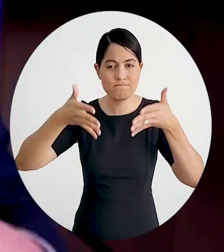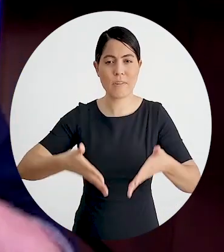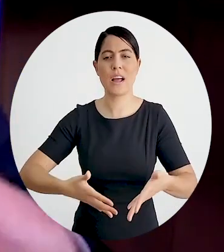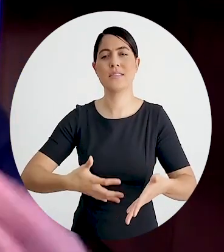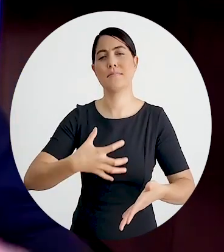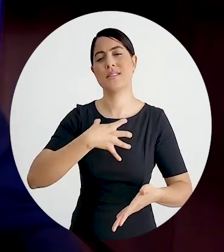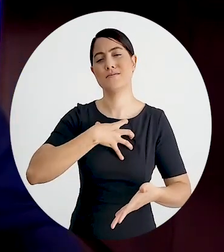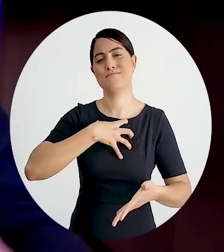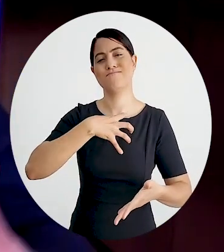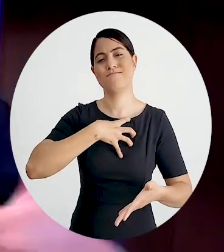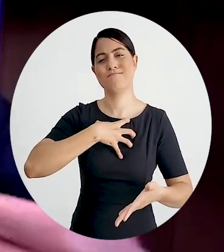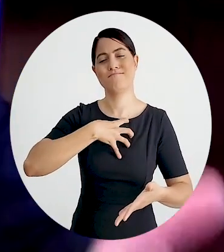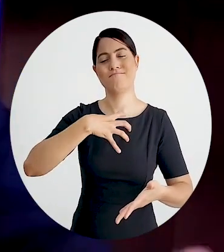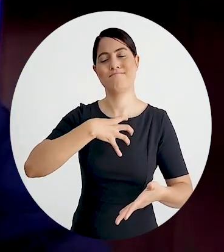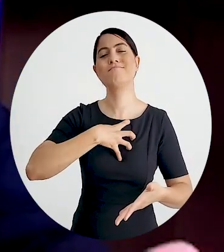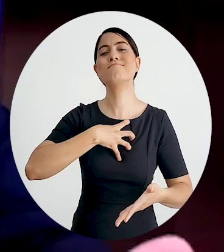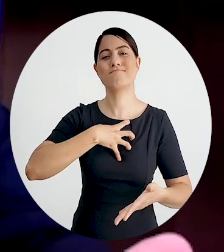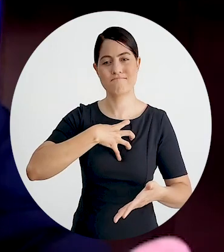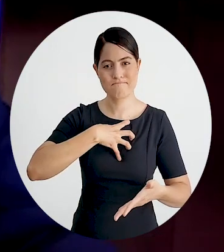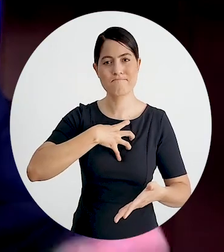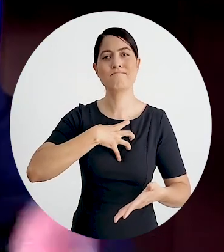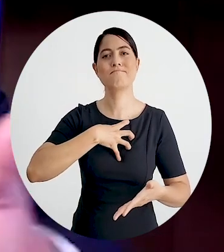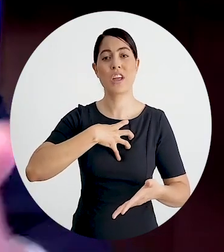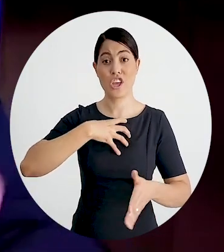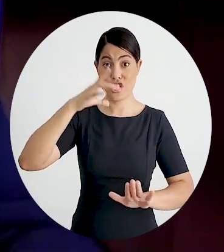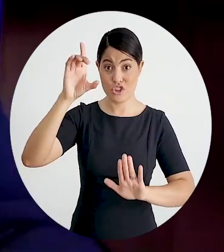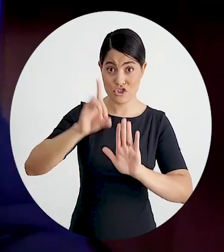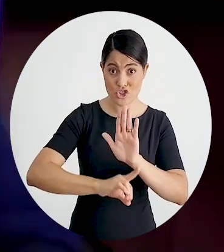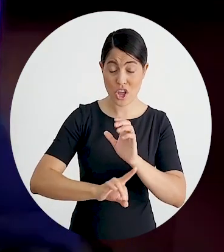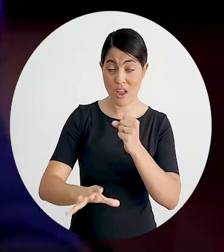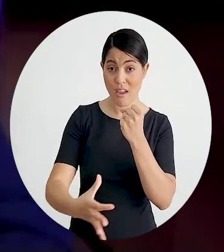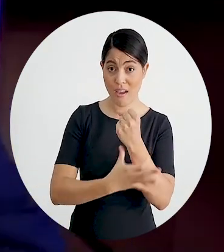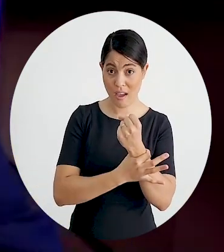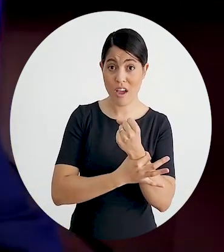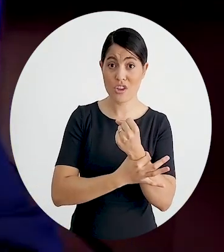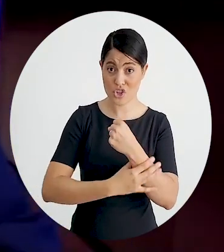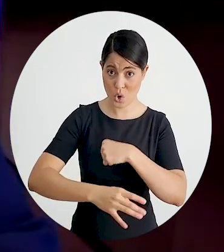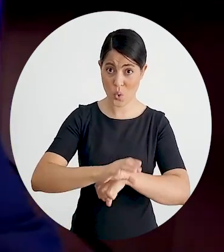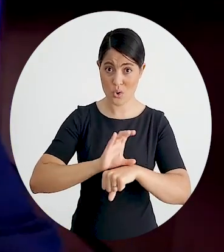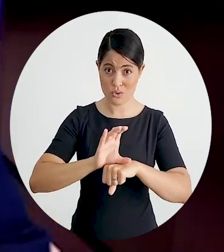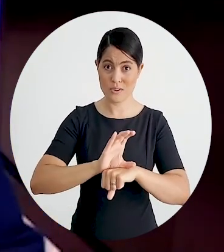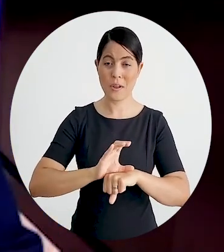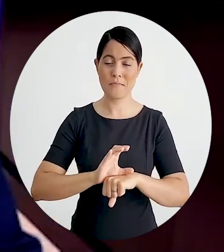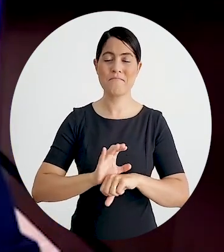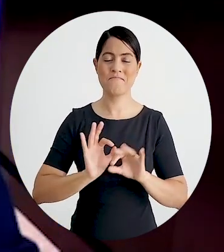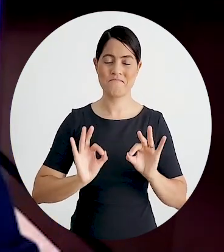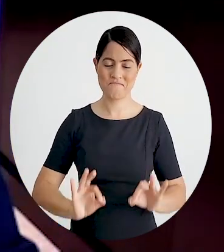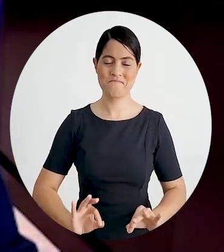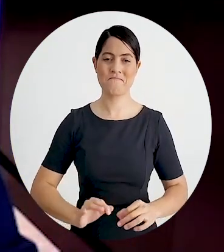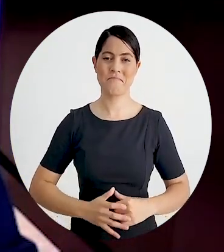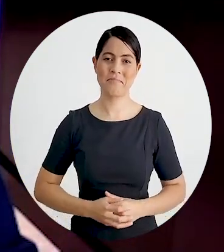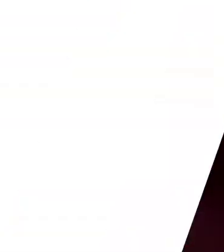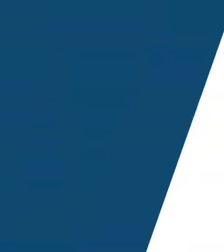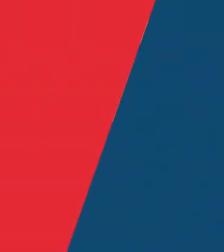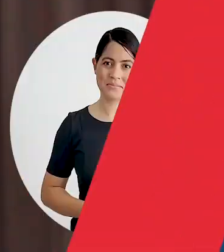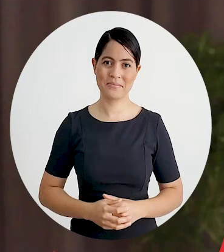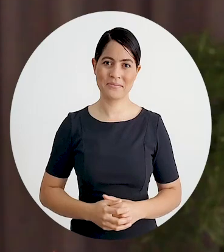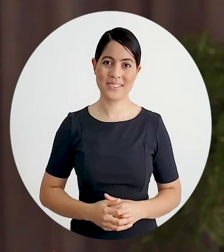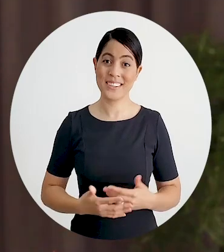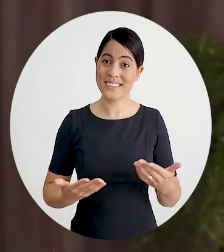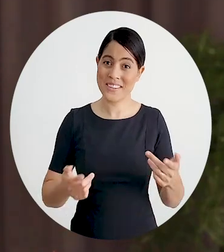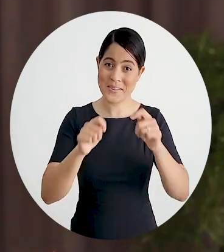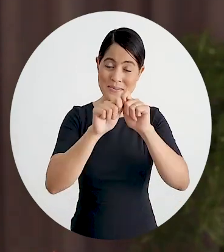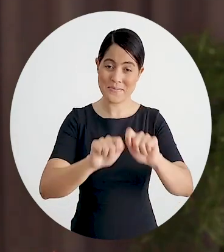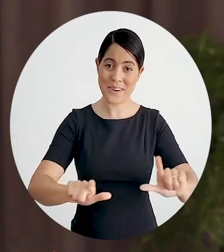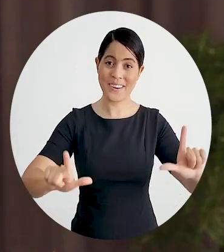parte integrante, protagonista dos direitos e das garantias constitucionais de nosso país. E